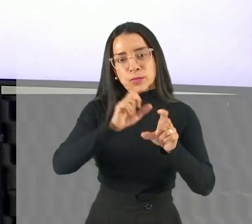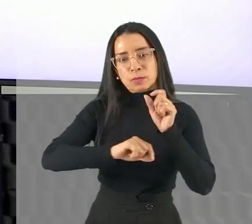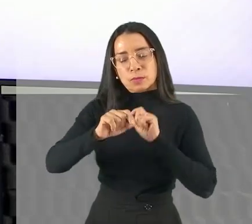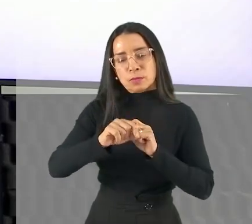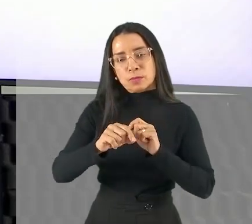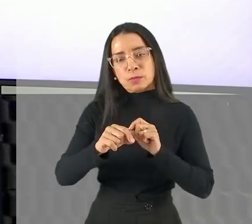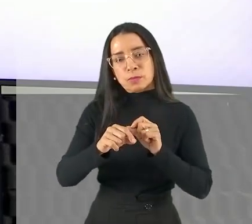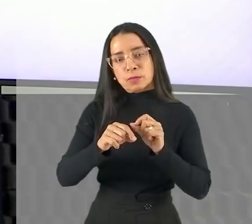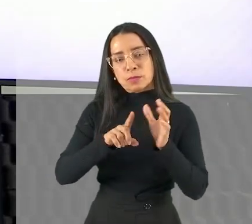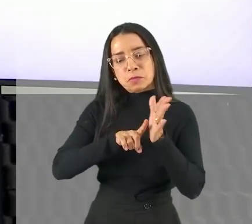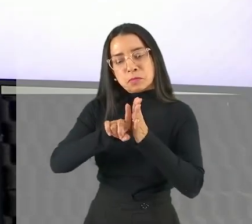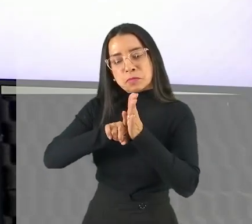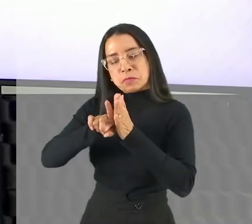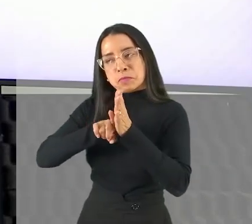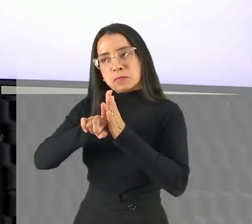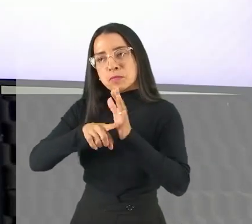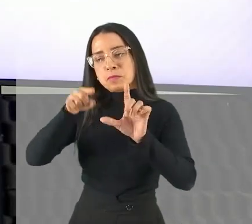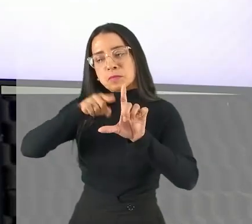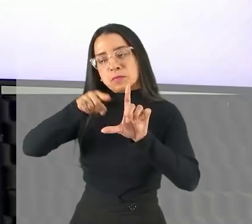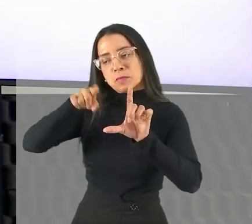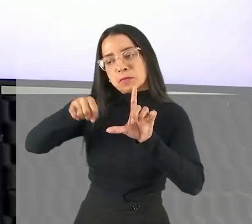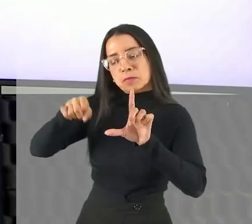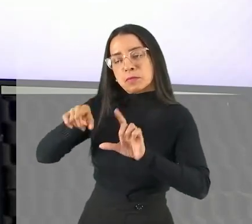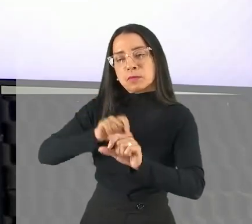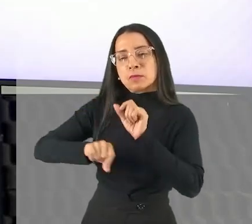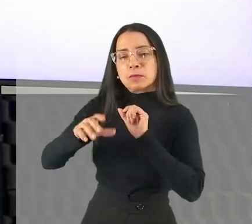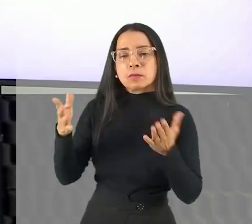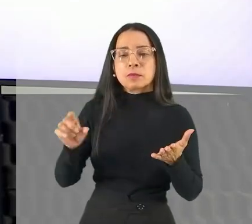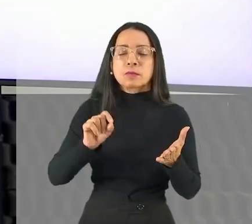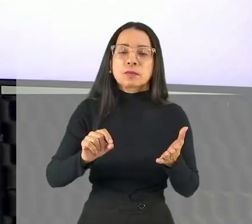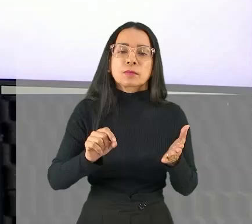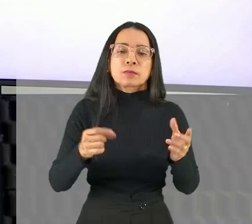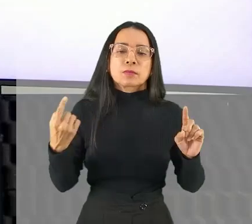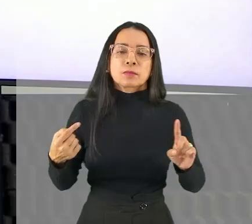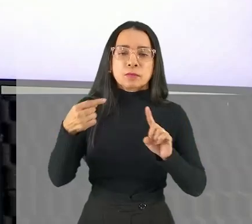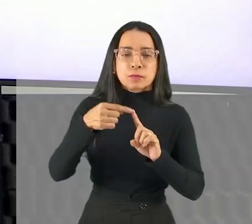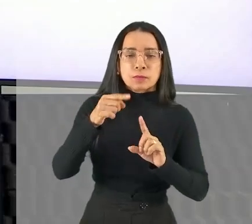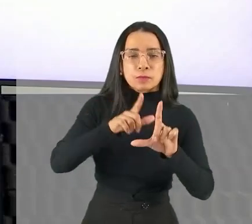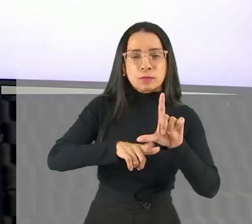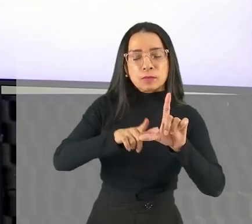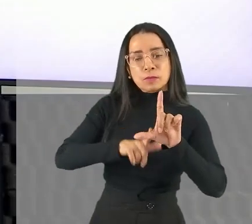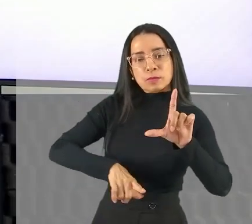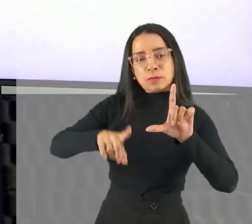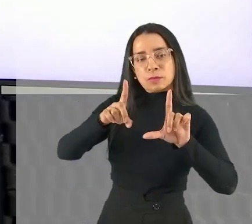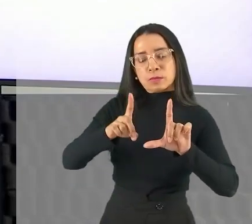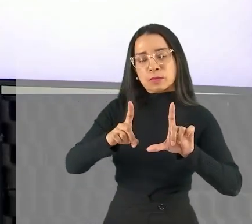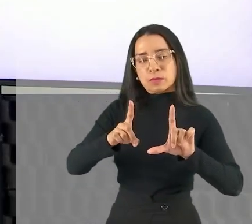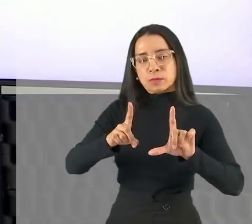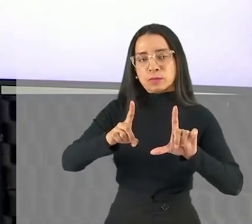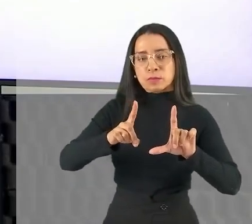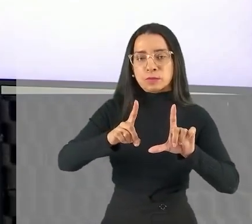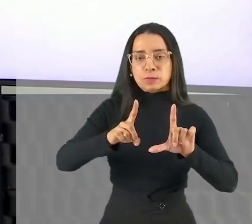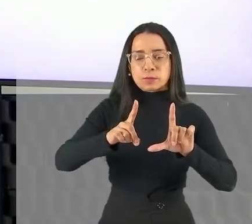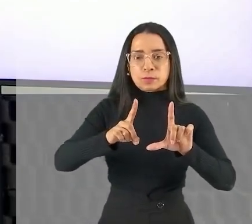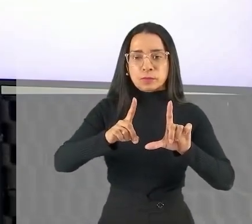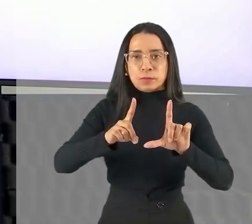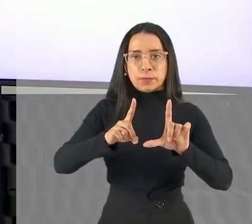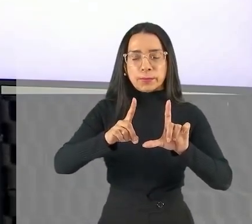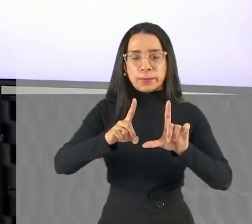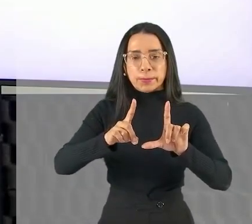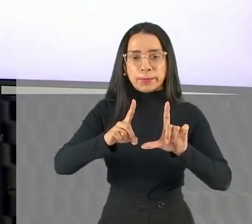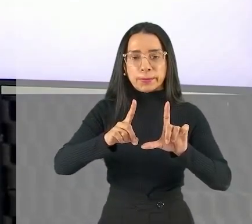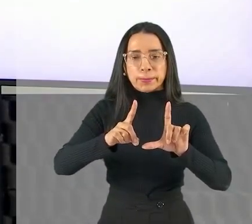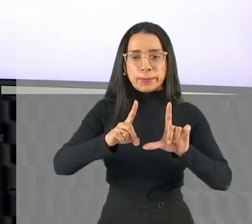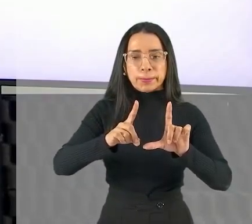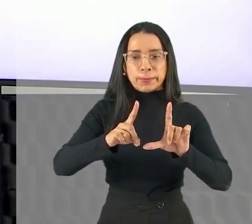dados estatísticos nesse texto. É com o objetivo justamente de evidenciar argumentos que reforçam a ideia de